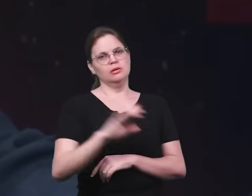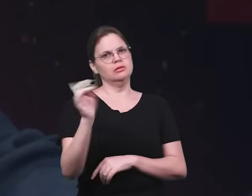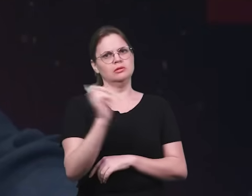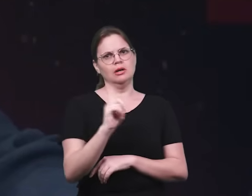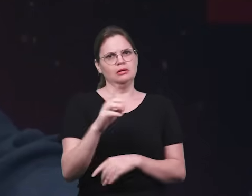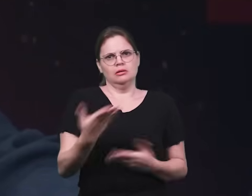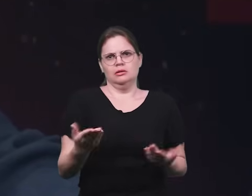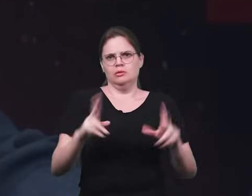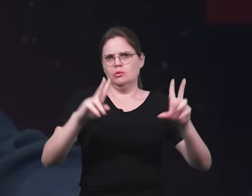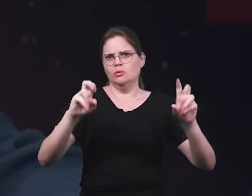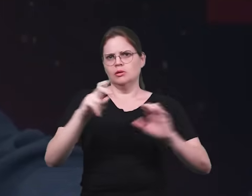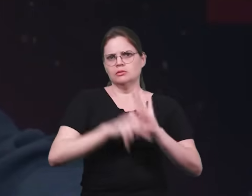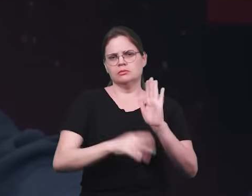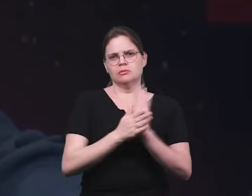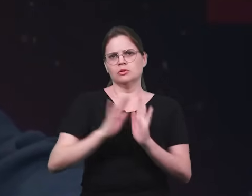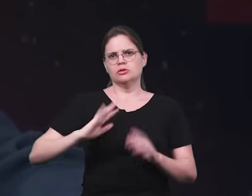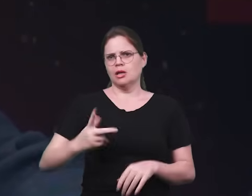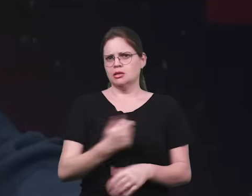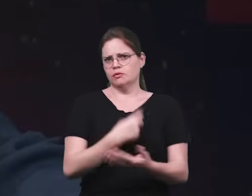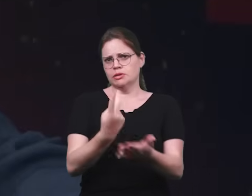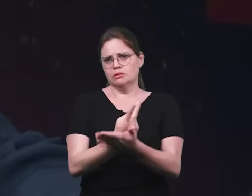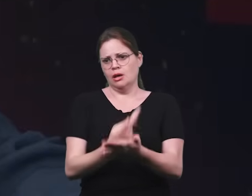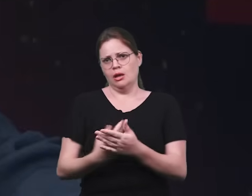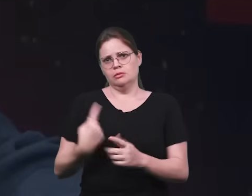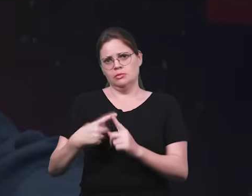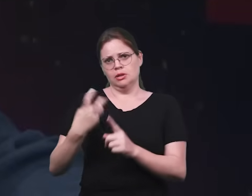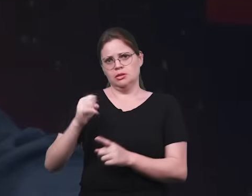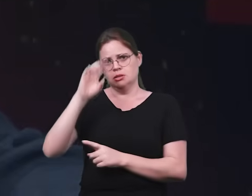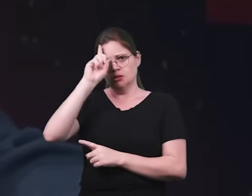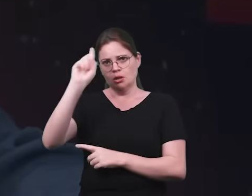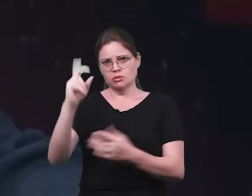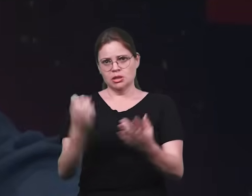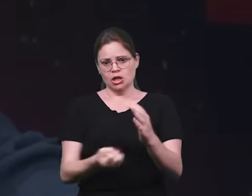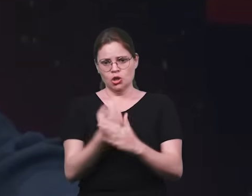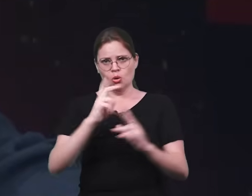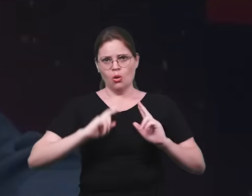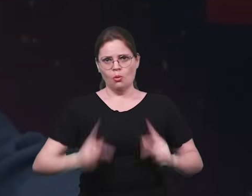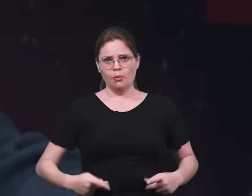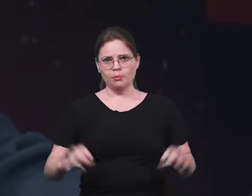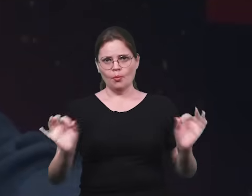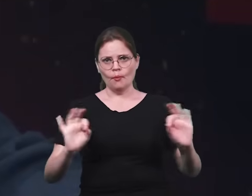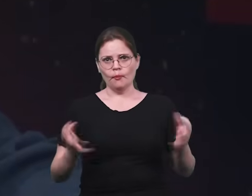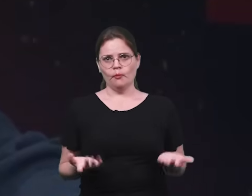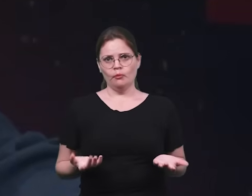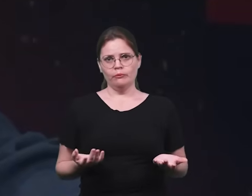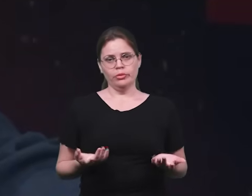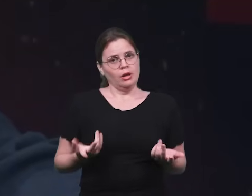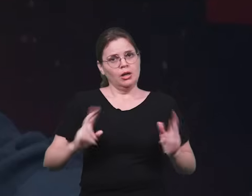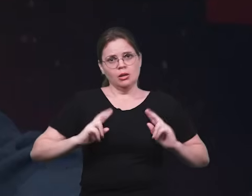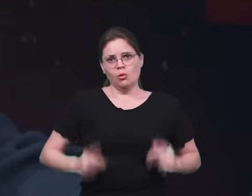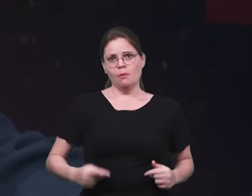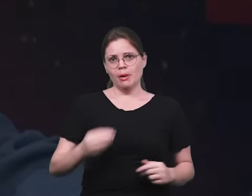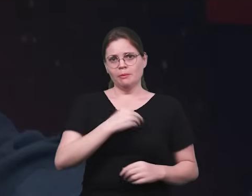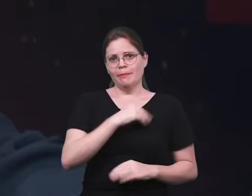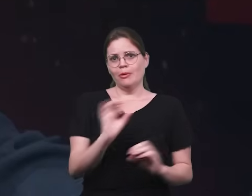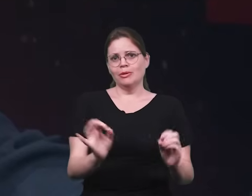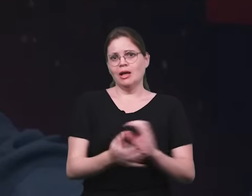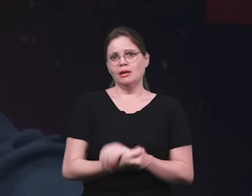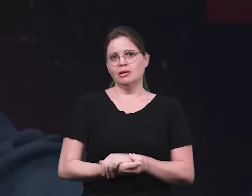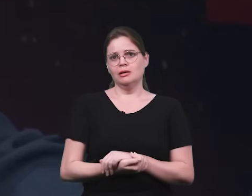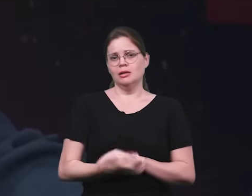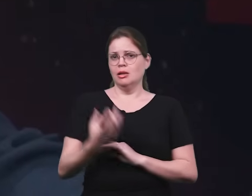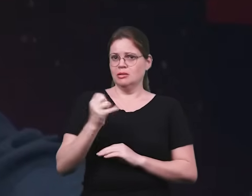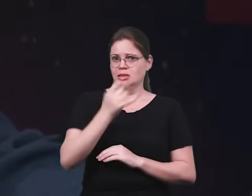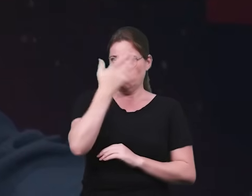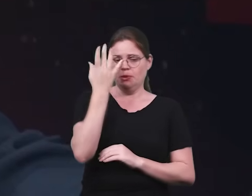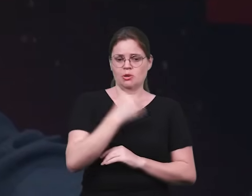aspecto da salvação está errado. Por quê? Porque se Deus não criou o homem não pecou. Se o homem não pecou, o homem não precisa de Jesus, porque Jesus